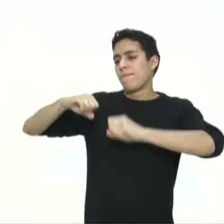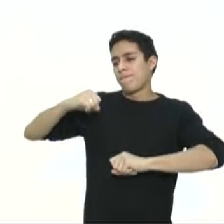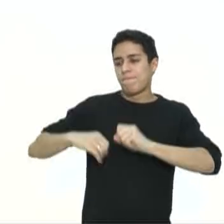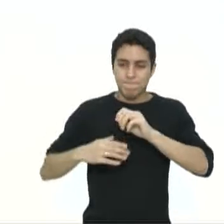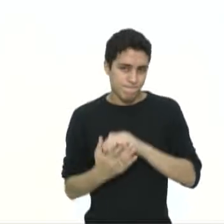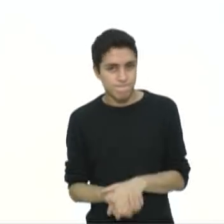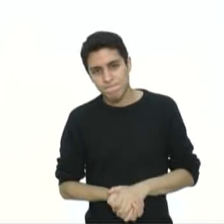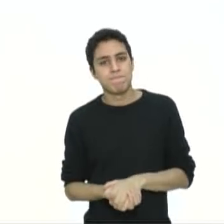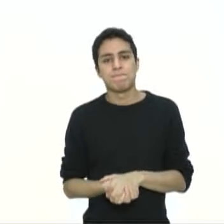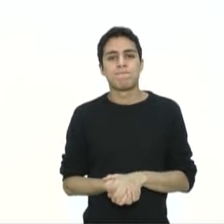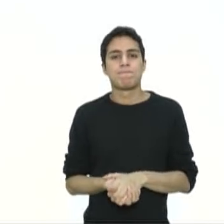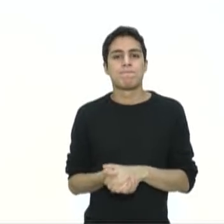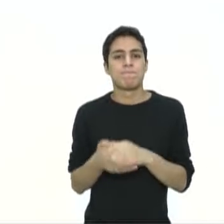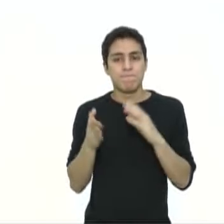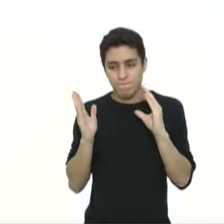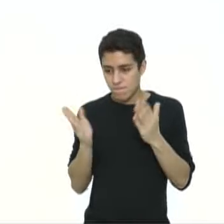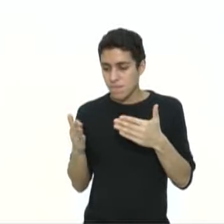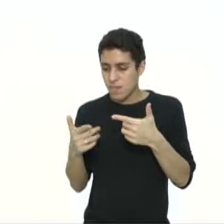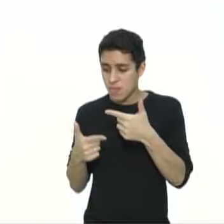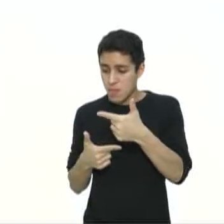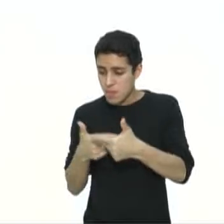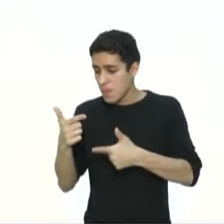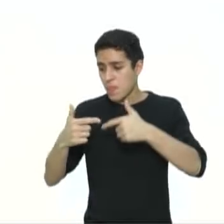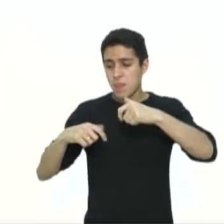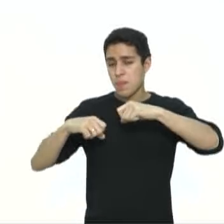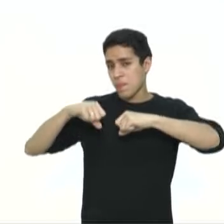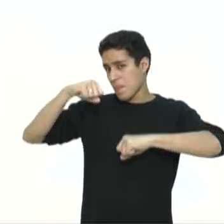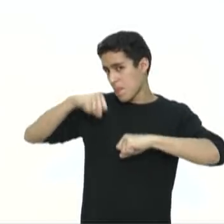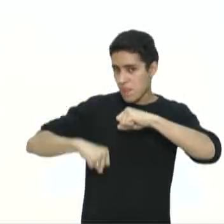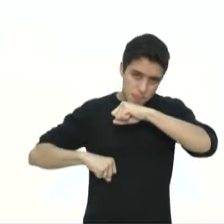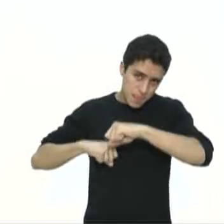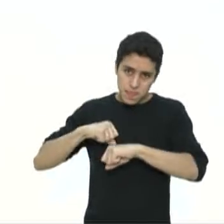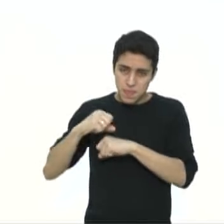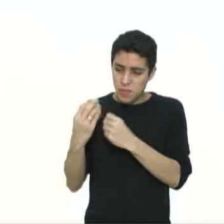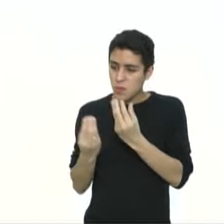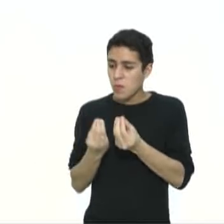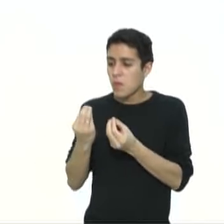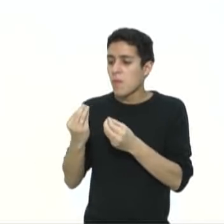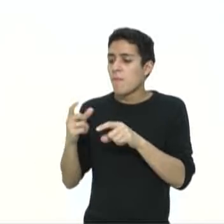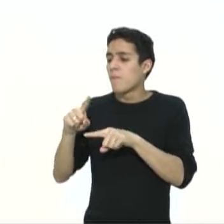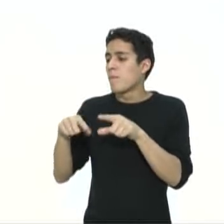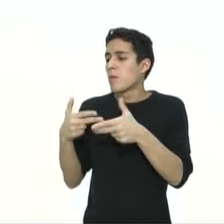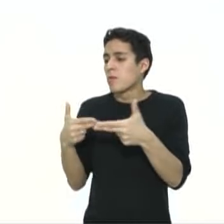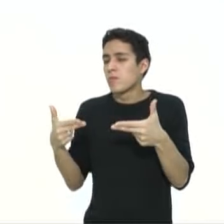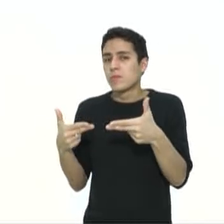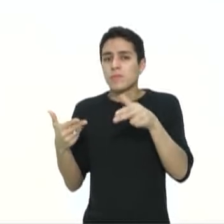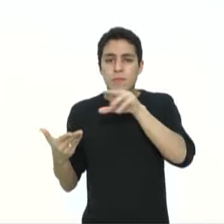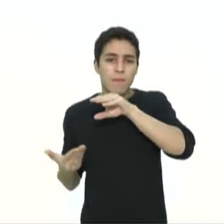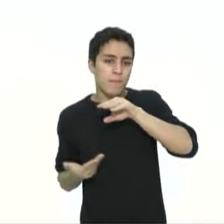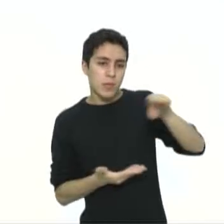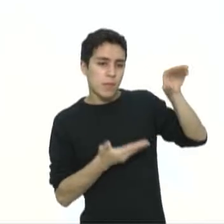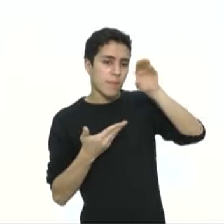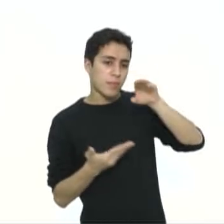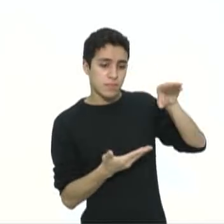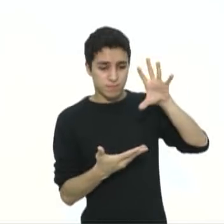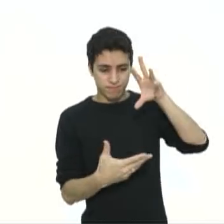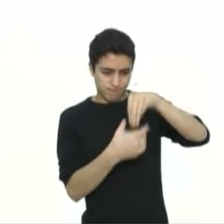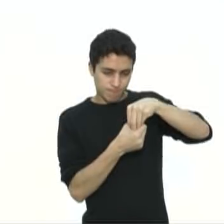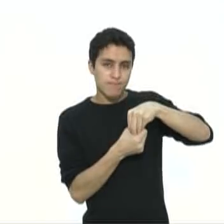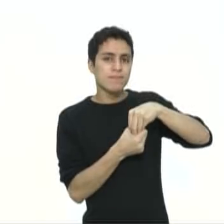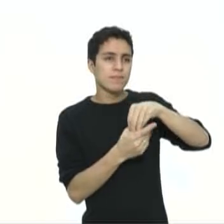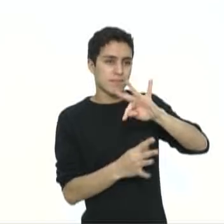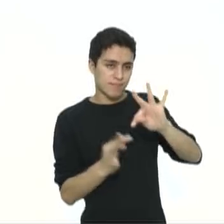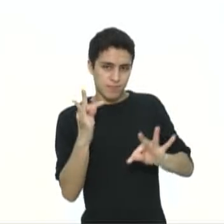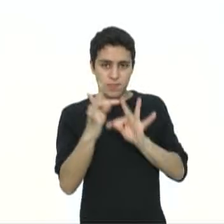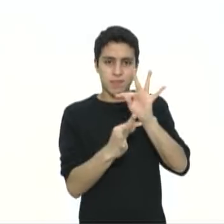Eles fizeram um trabalho de industrialização com produtos de exportação, né, com alto grau de tecnologia. Já investiram